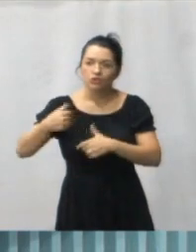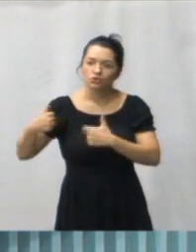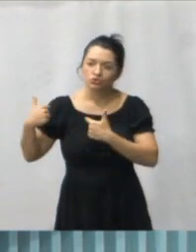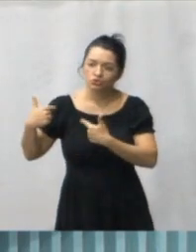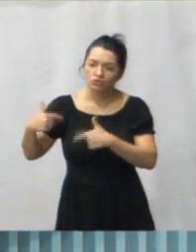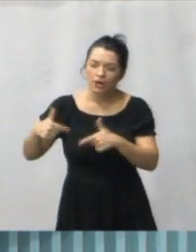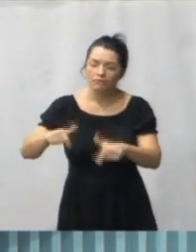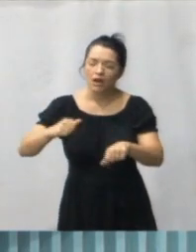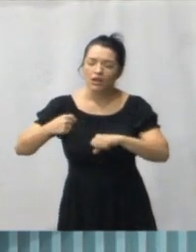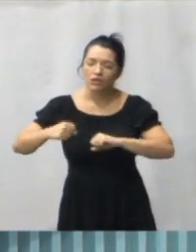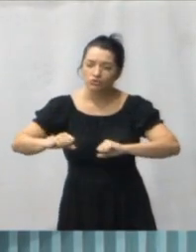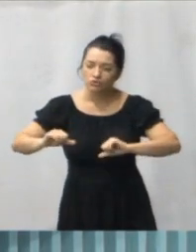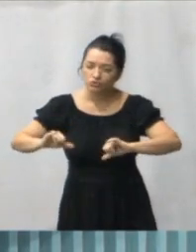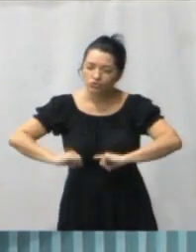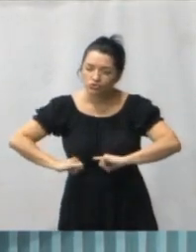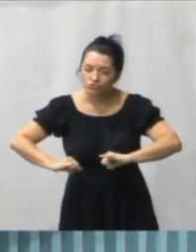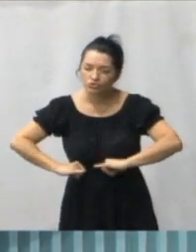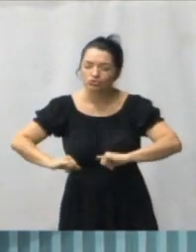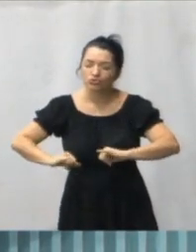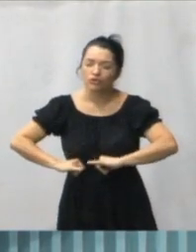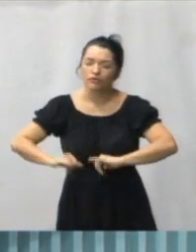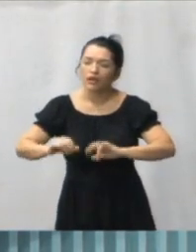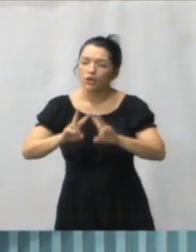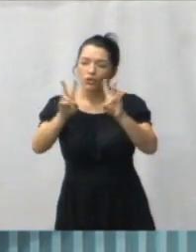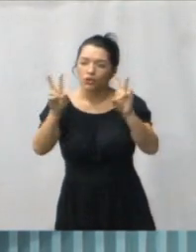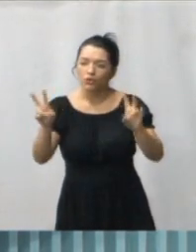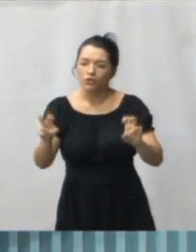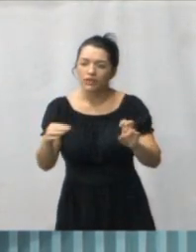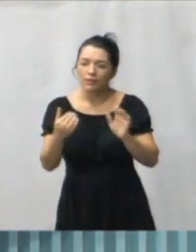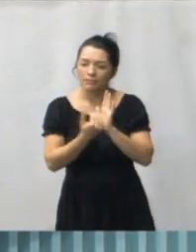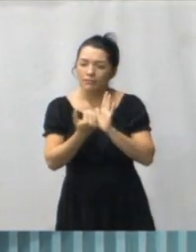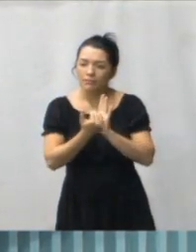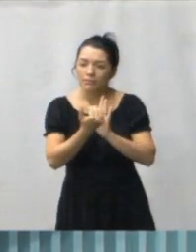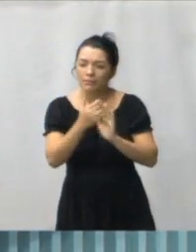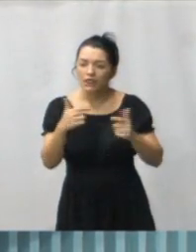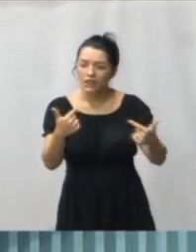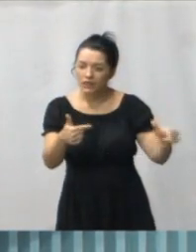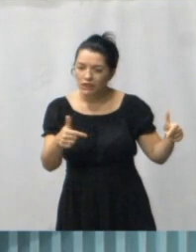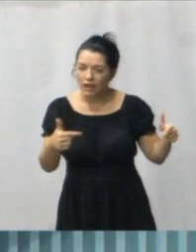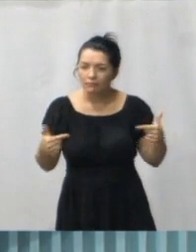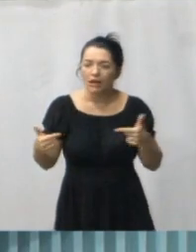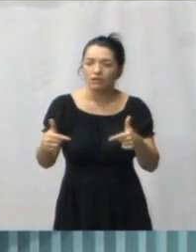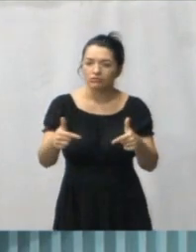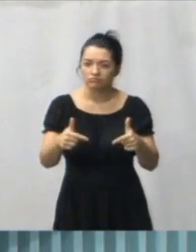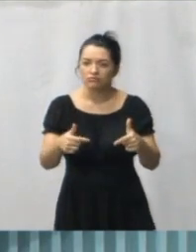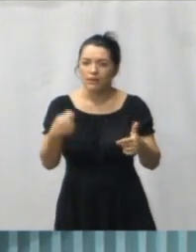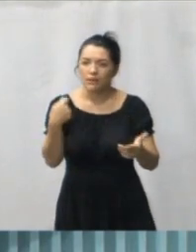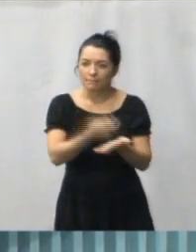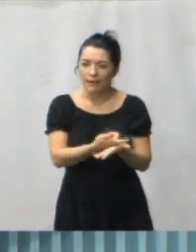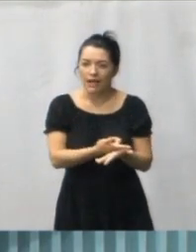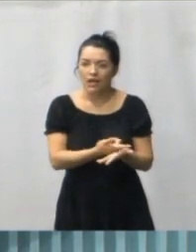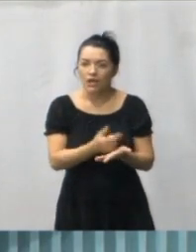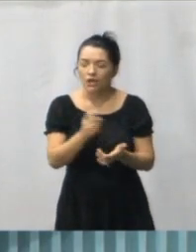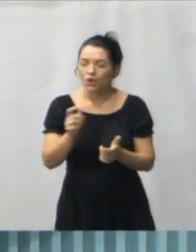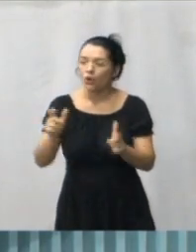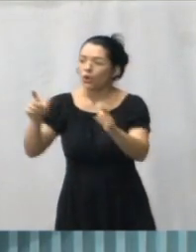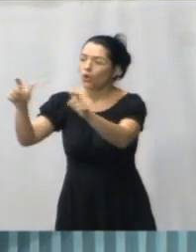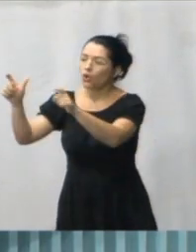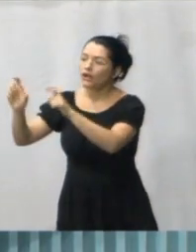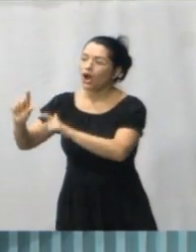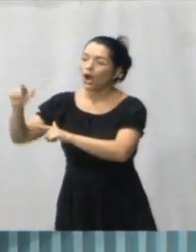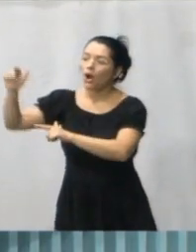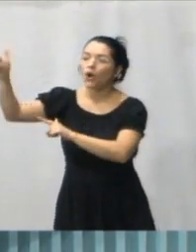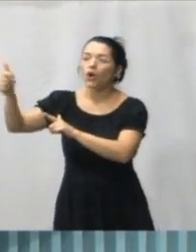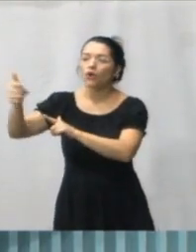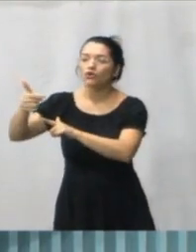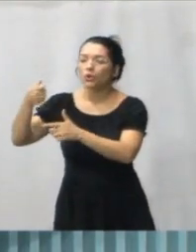salários. Muitos municípios, professor Rafael, o salário base é R$4.500, R$5.000. O